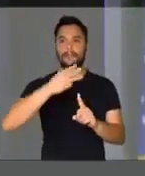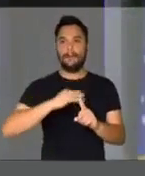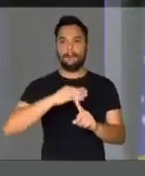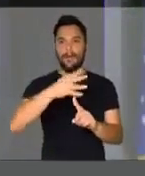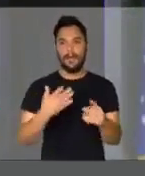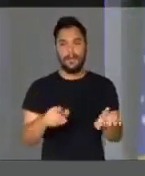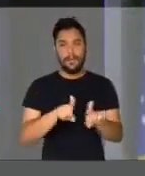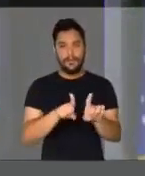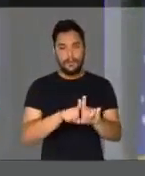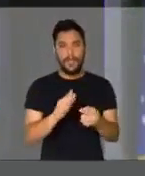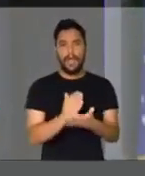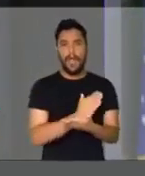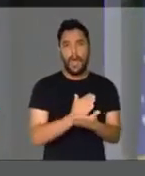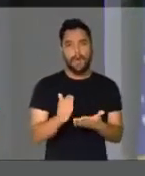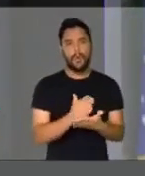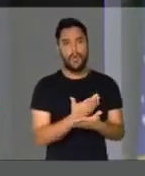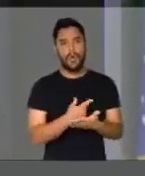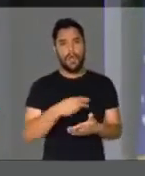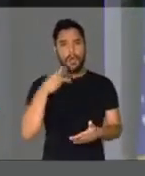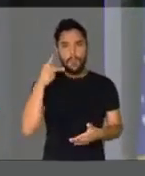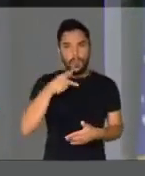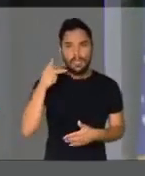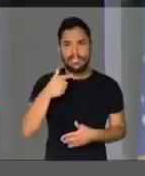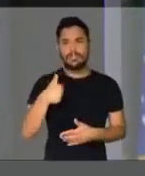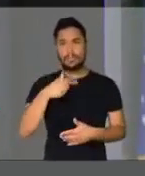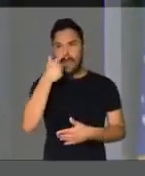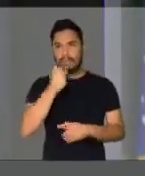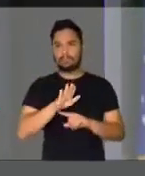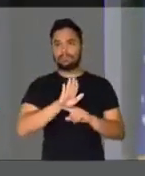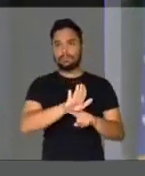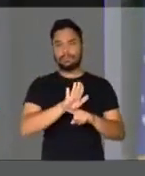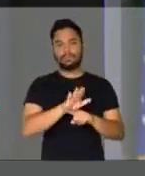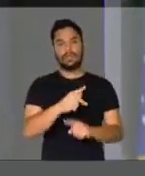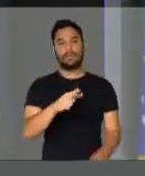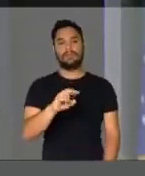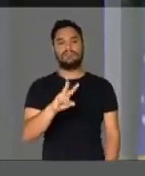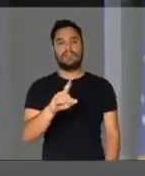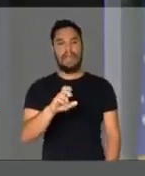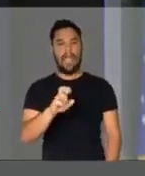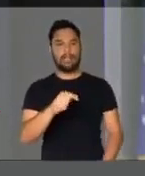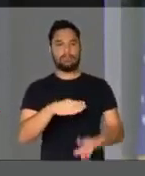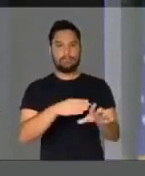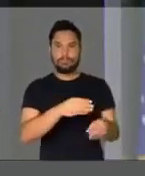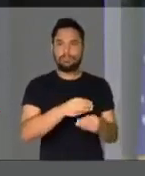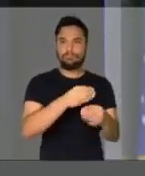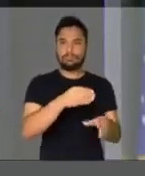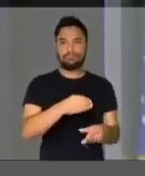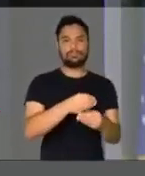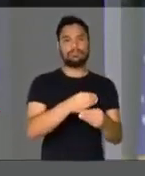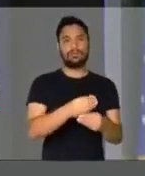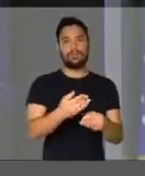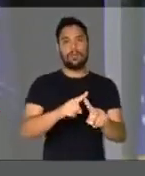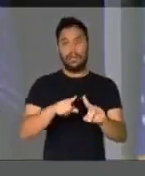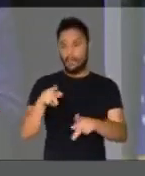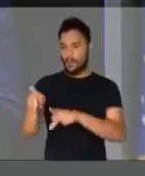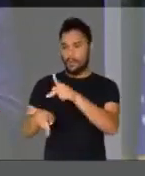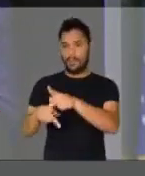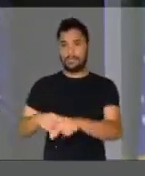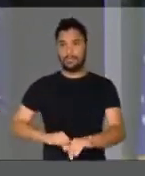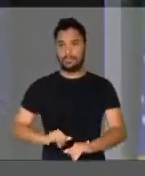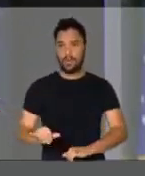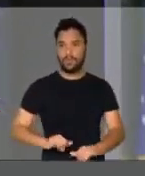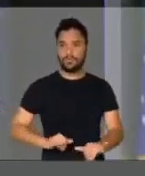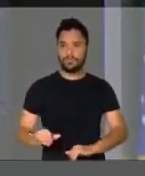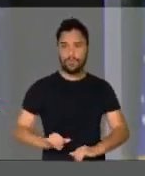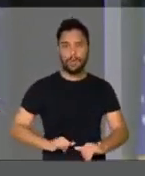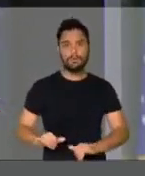vão sendo manobradamente incorporados por interesses subalternos no corpo jurídico brasileiro, e a nossa gente perece,